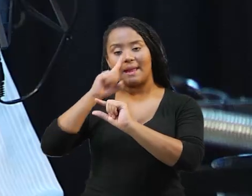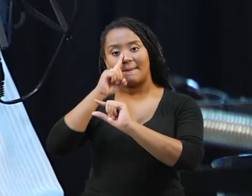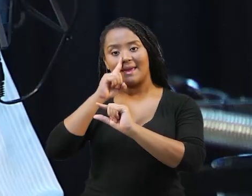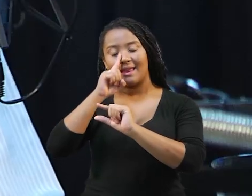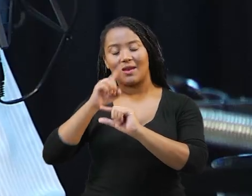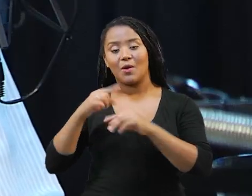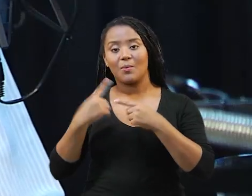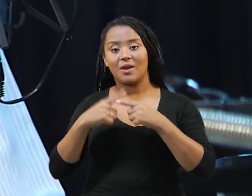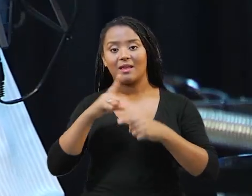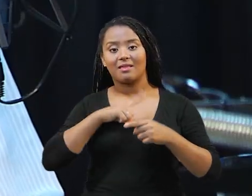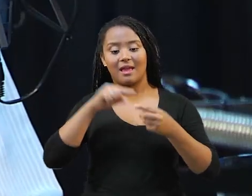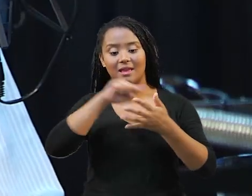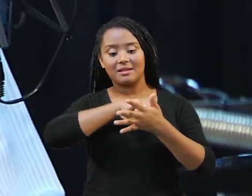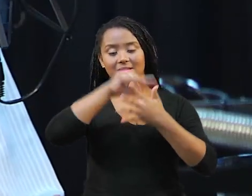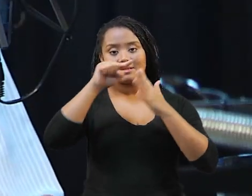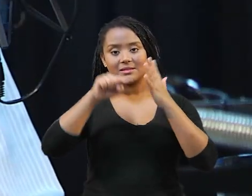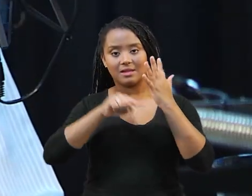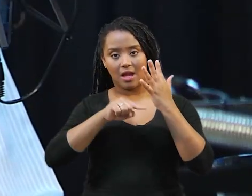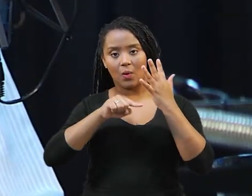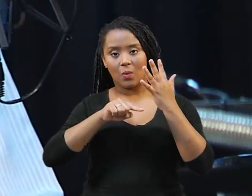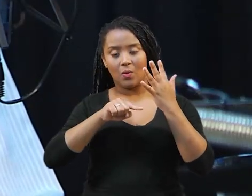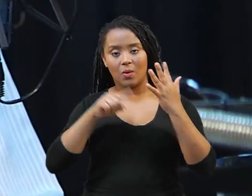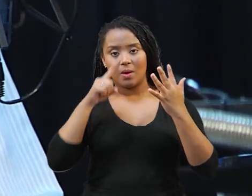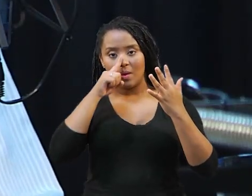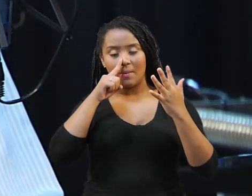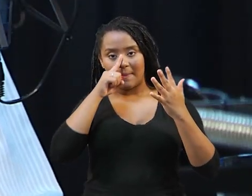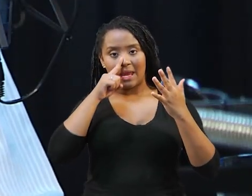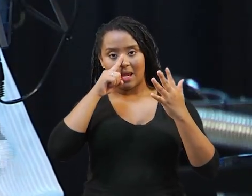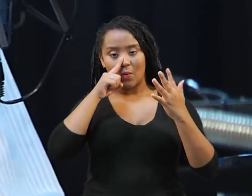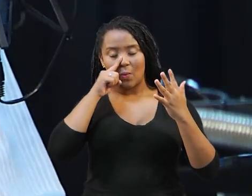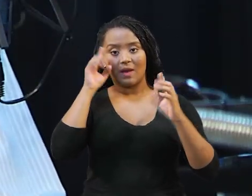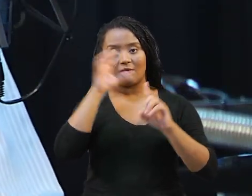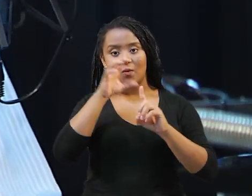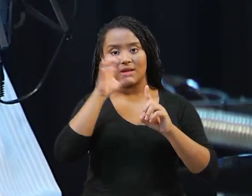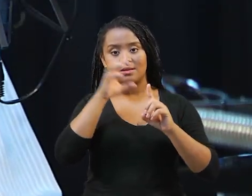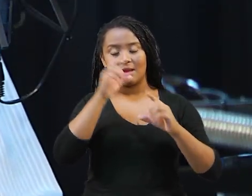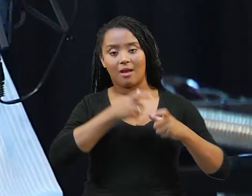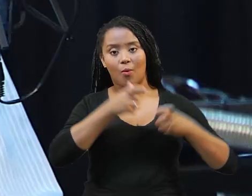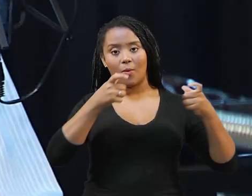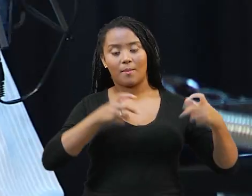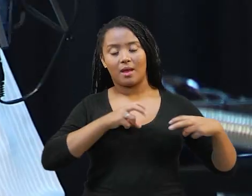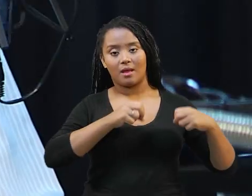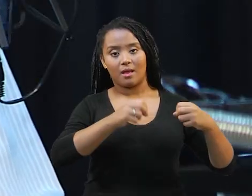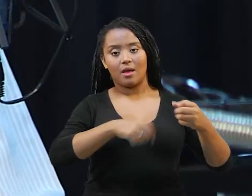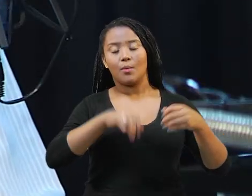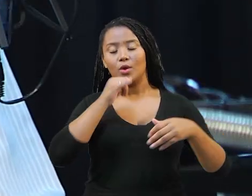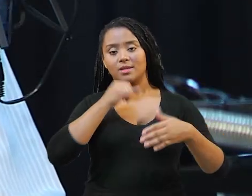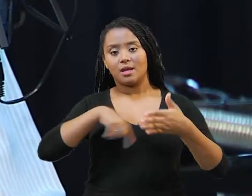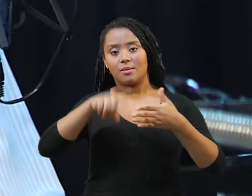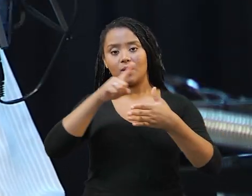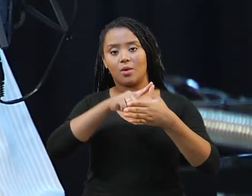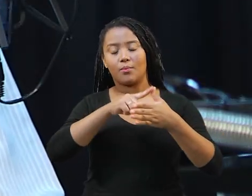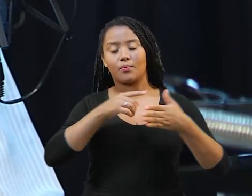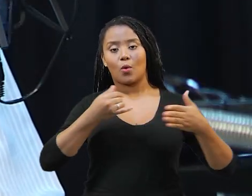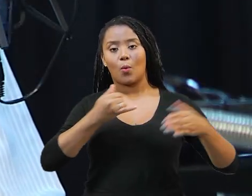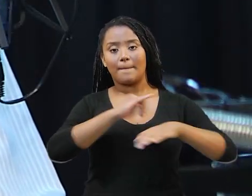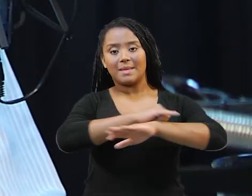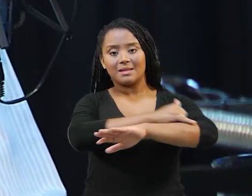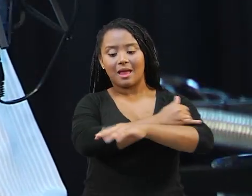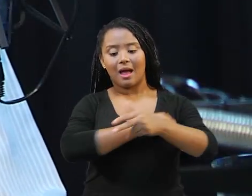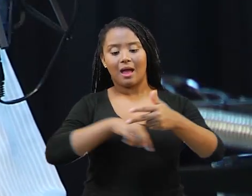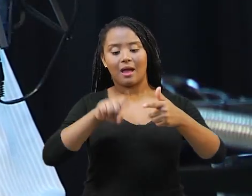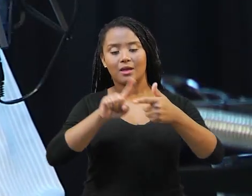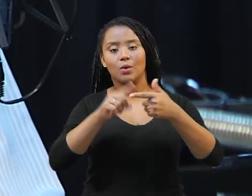bastante, porque nós temos 5 fatores de risco mais importantes para o câncer, nós temos que atuar em cima deles, né? Então, a